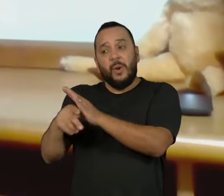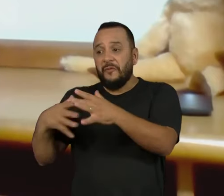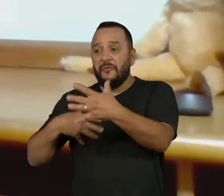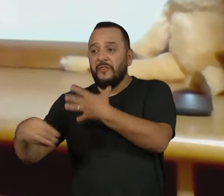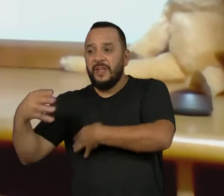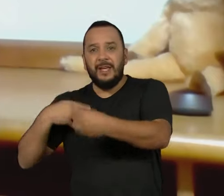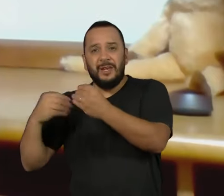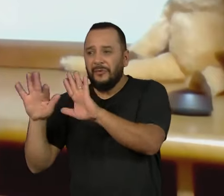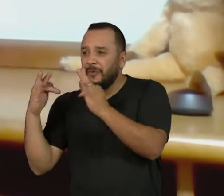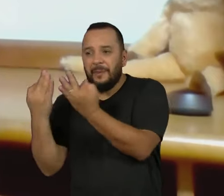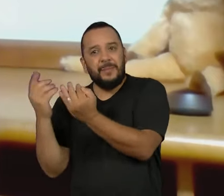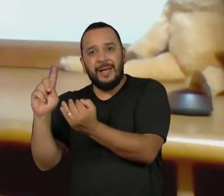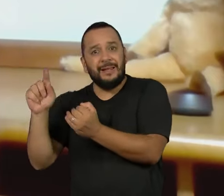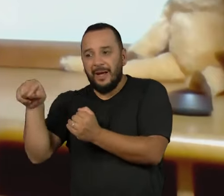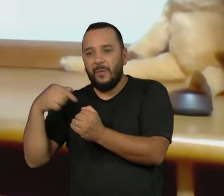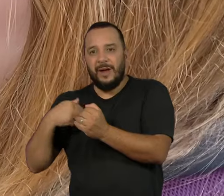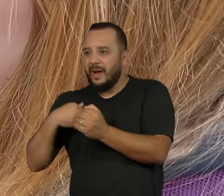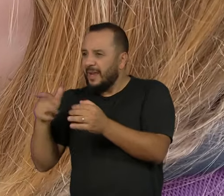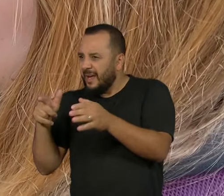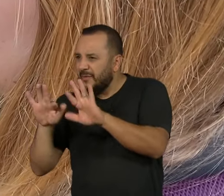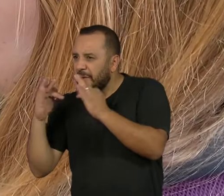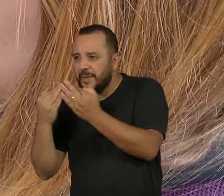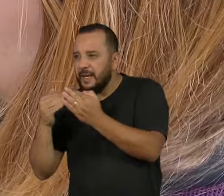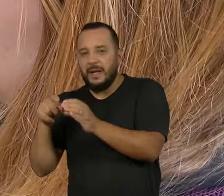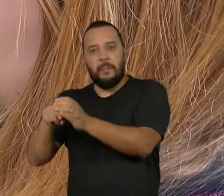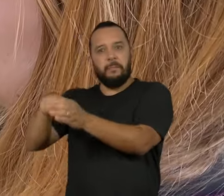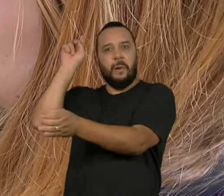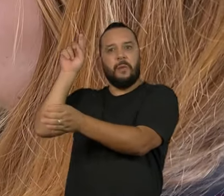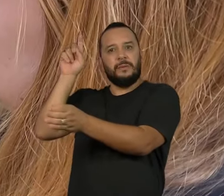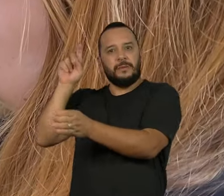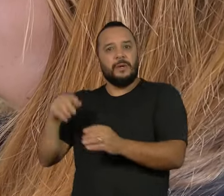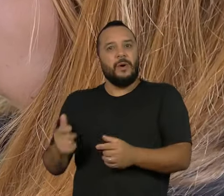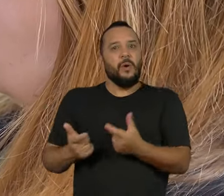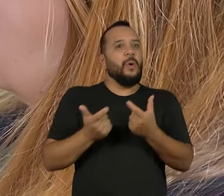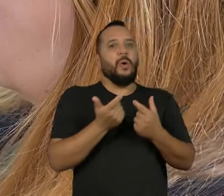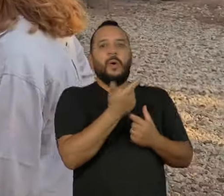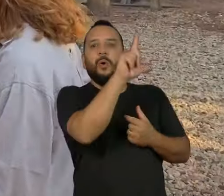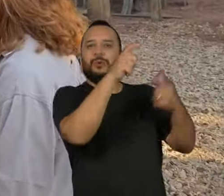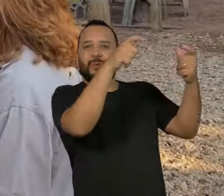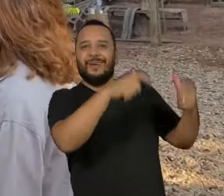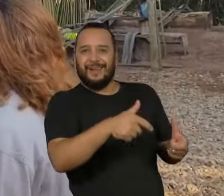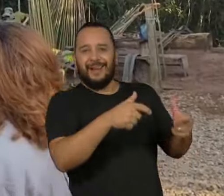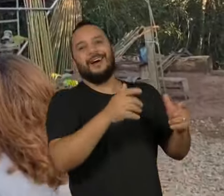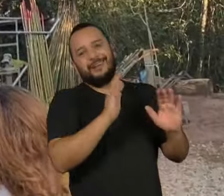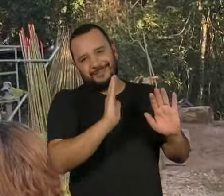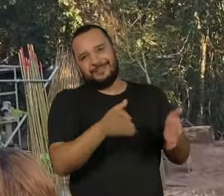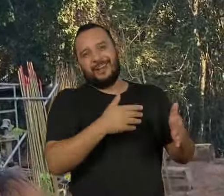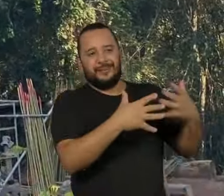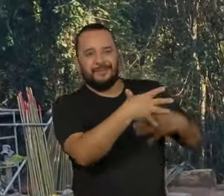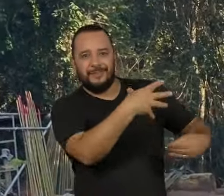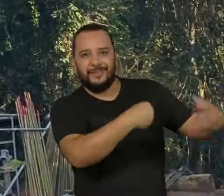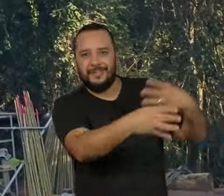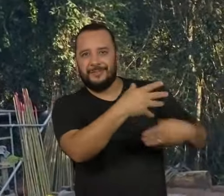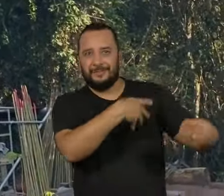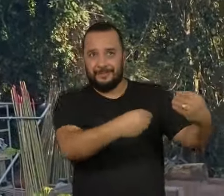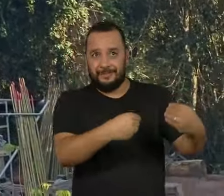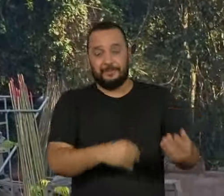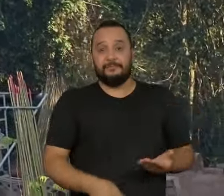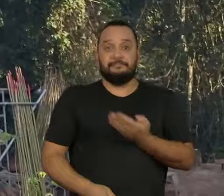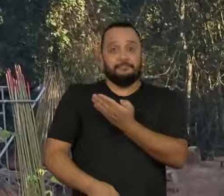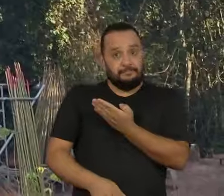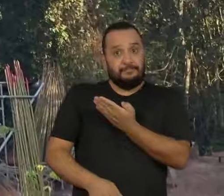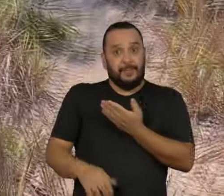vários grupos de fragmentos diferentes. As pesquisadoras querem contribuir com iniciativas como o